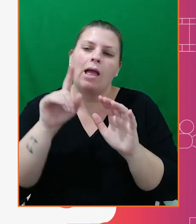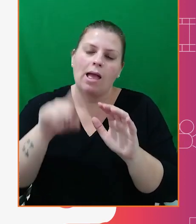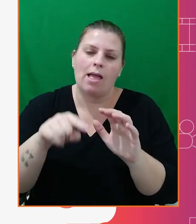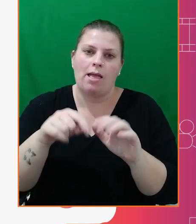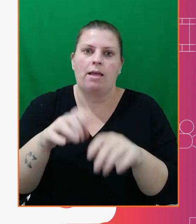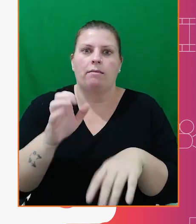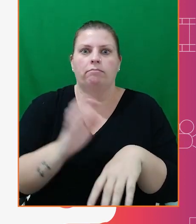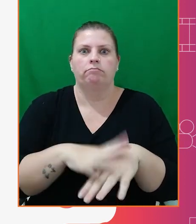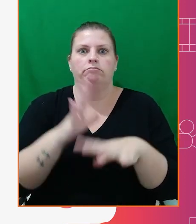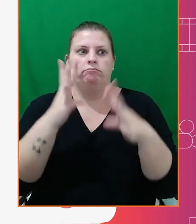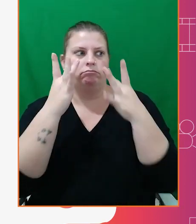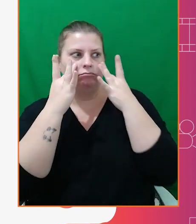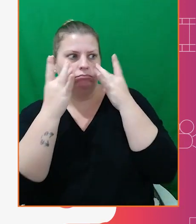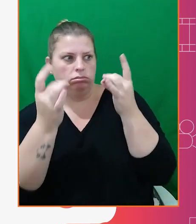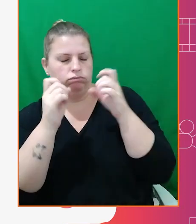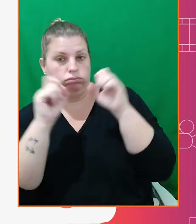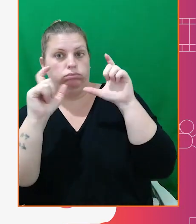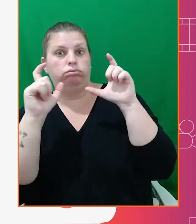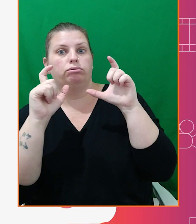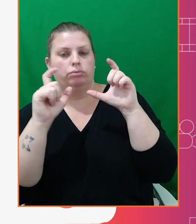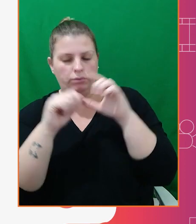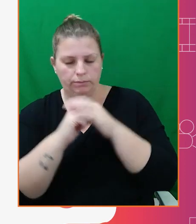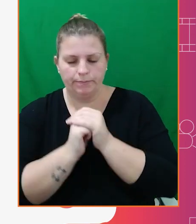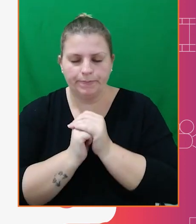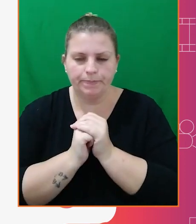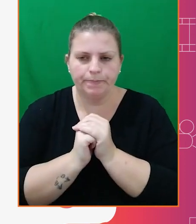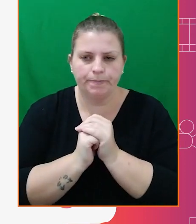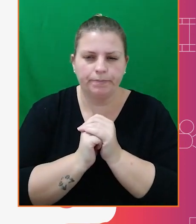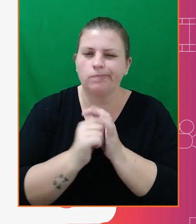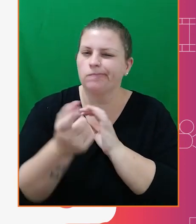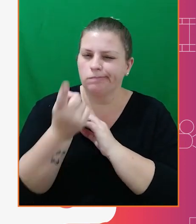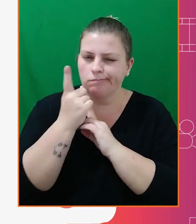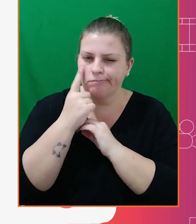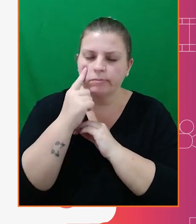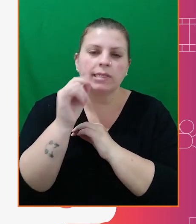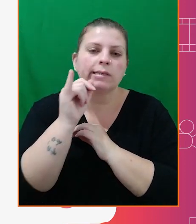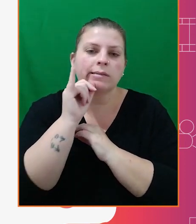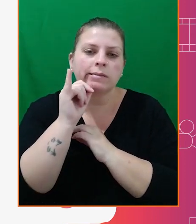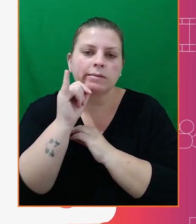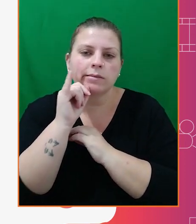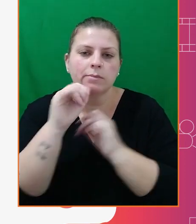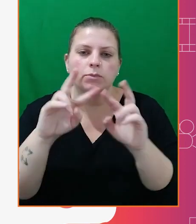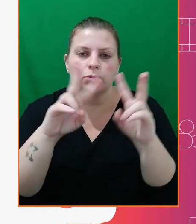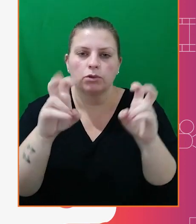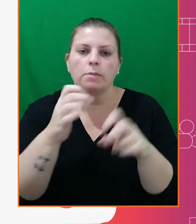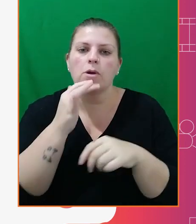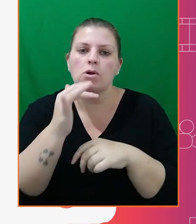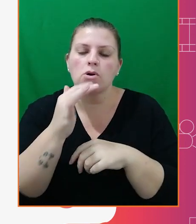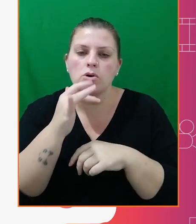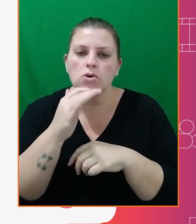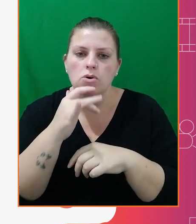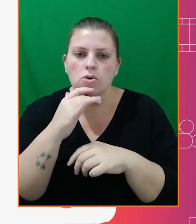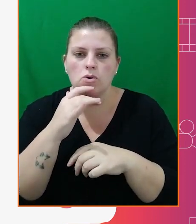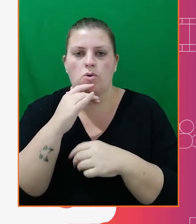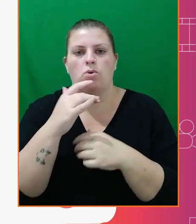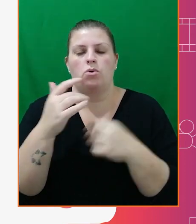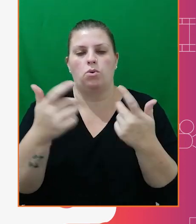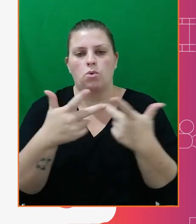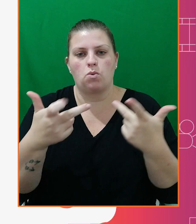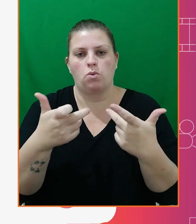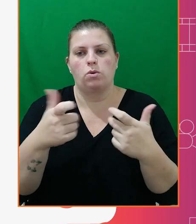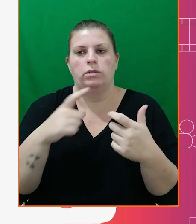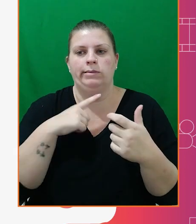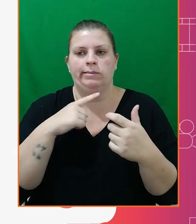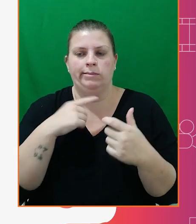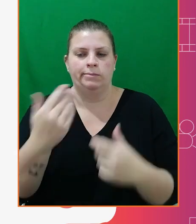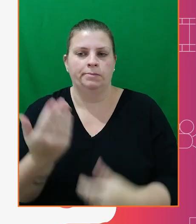são esses os que chamam mais a atenção do espectador. Vamos ver um exemplo desses sobre as cores e